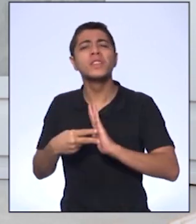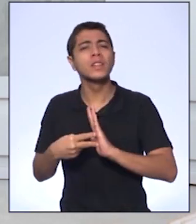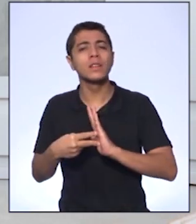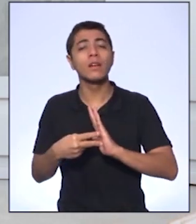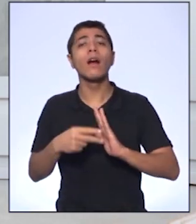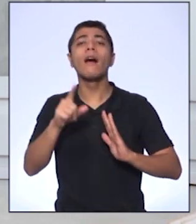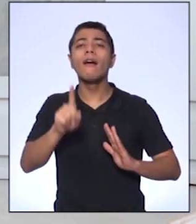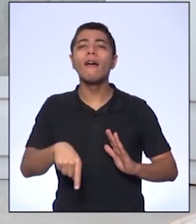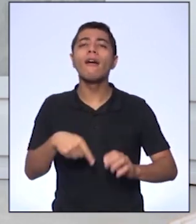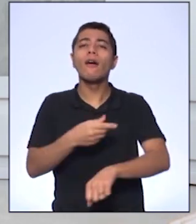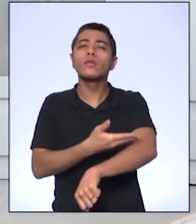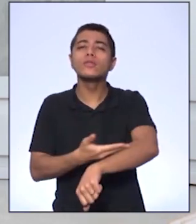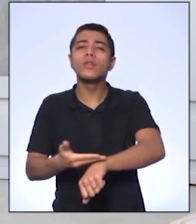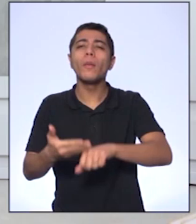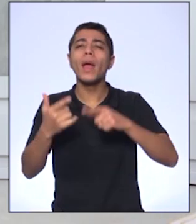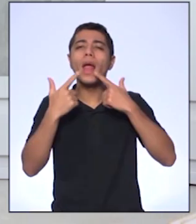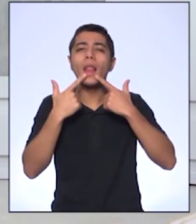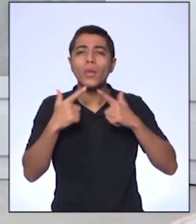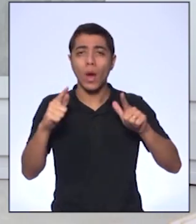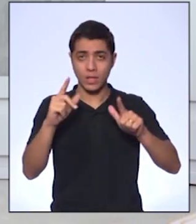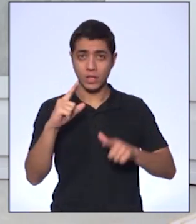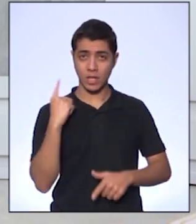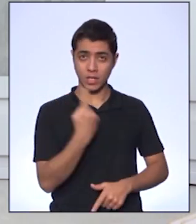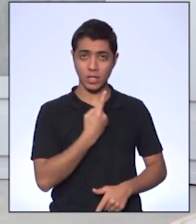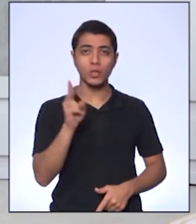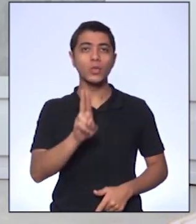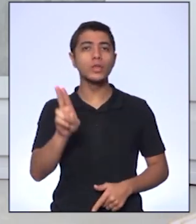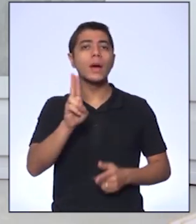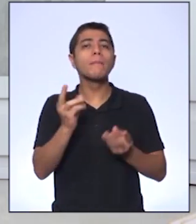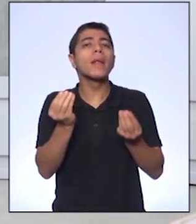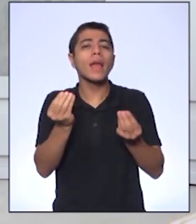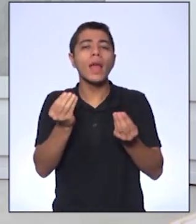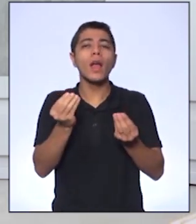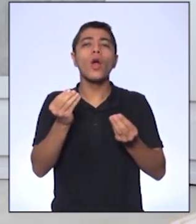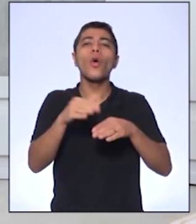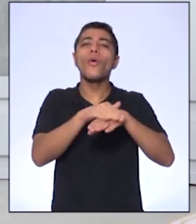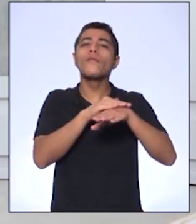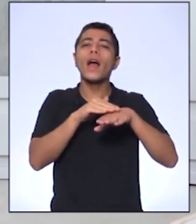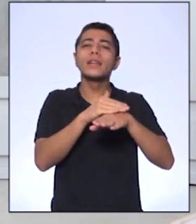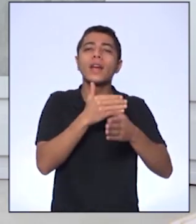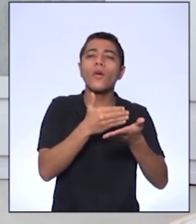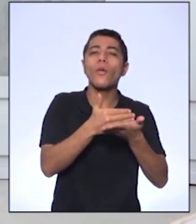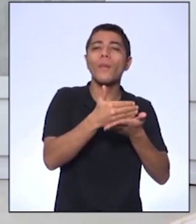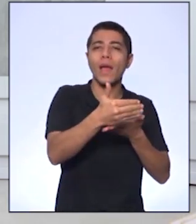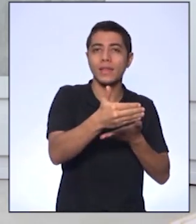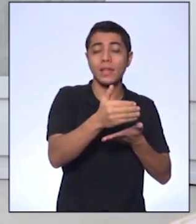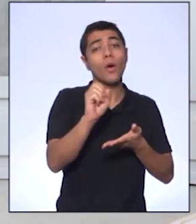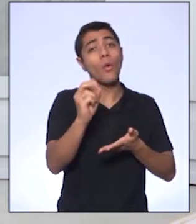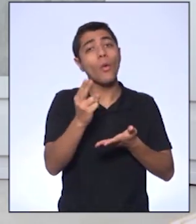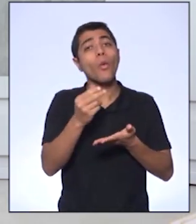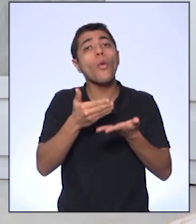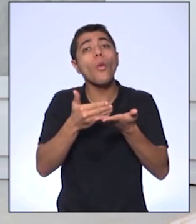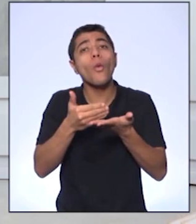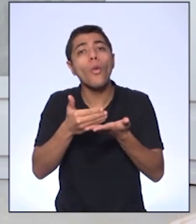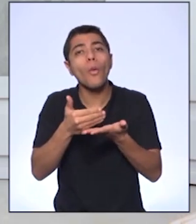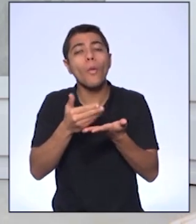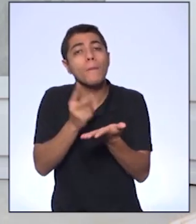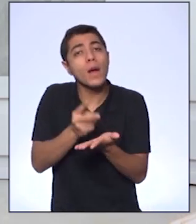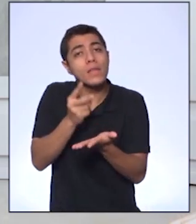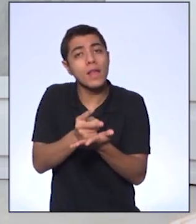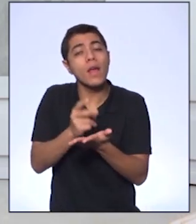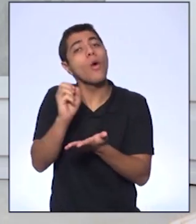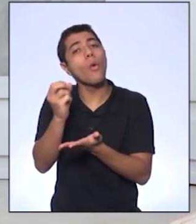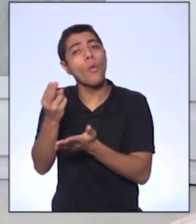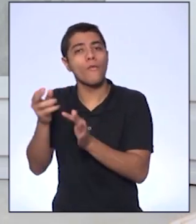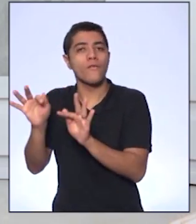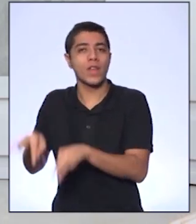usa para começar a conversa, para manter a conversa ou encerrá-la. Quer ver uma coisa simples? Quando a gente começa uma